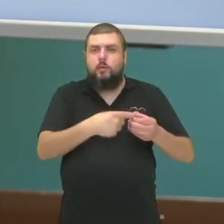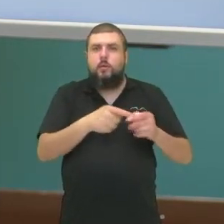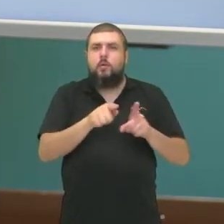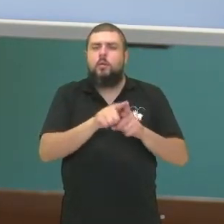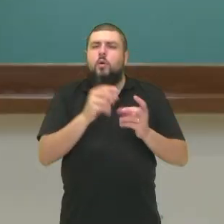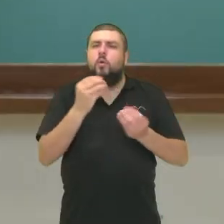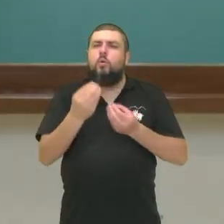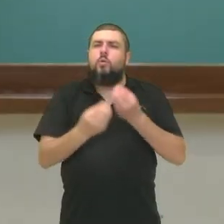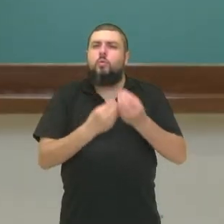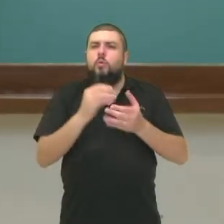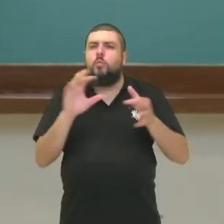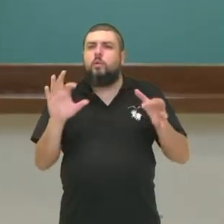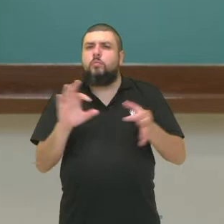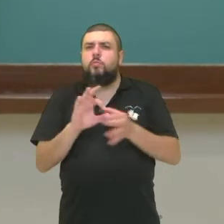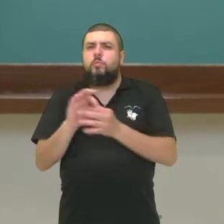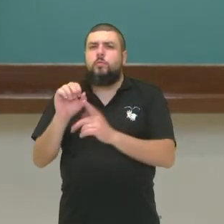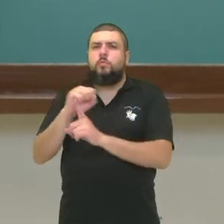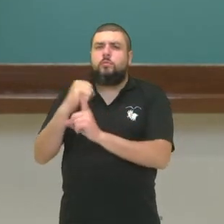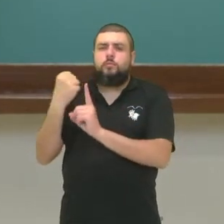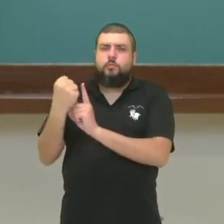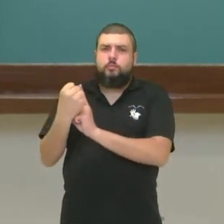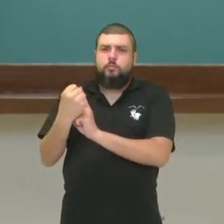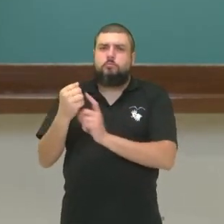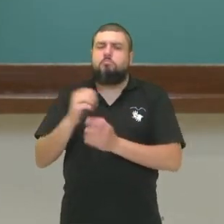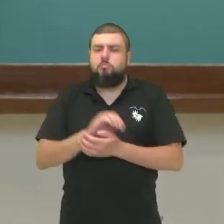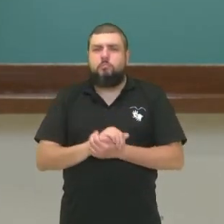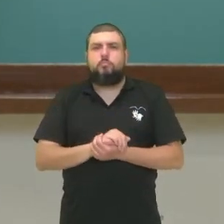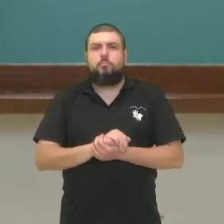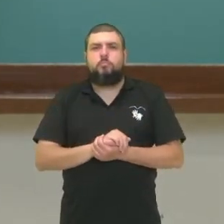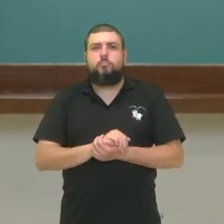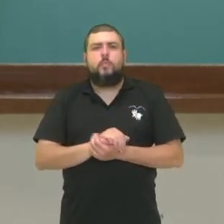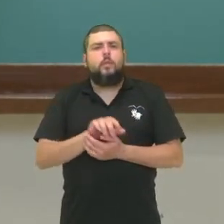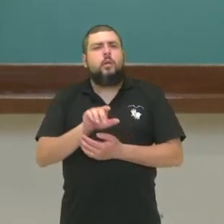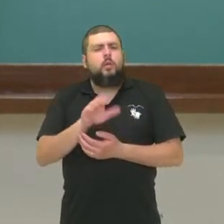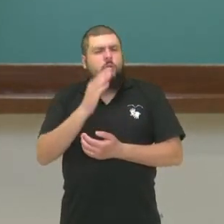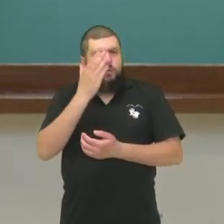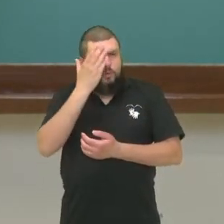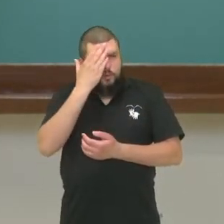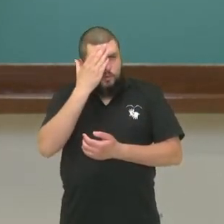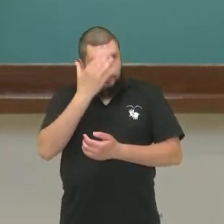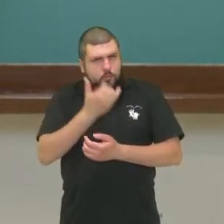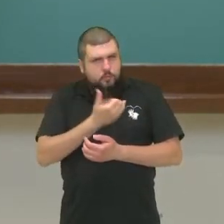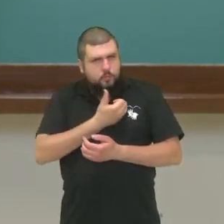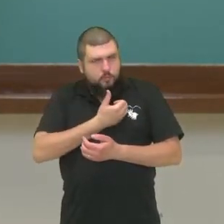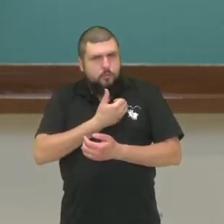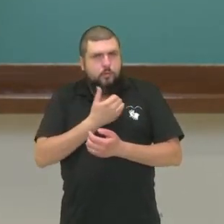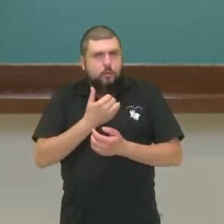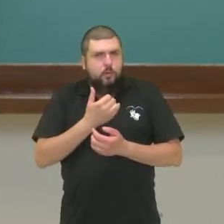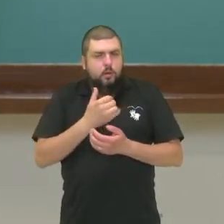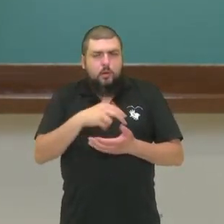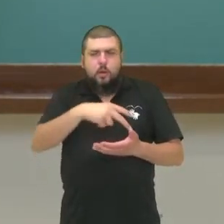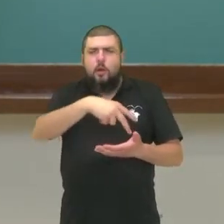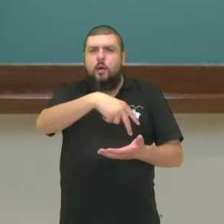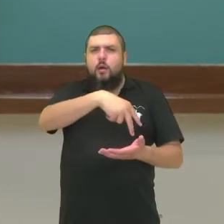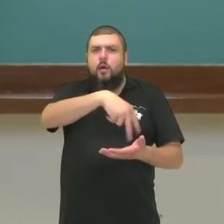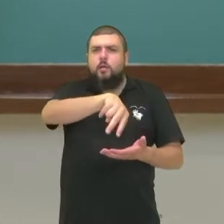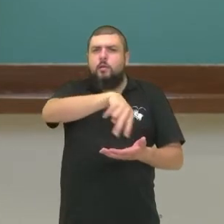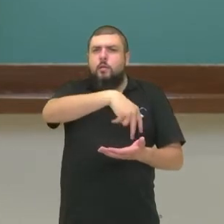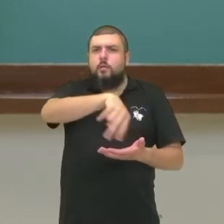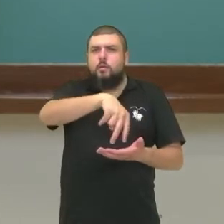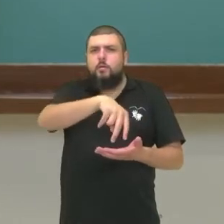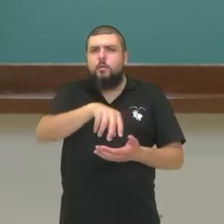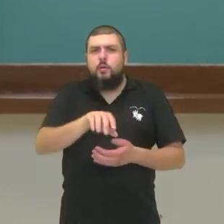social. E eu pergunto para vocês, você saberia me dizer se a dança ela é assim,